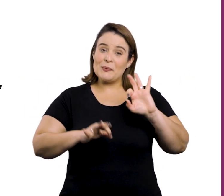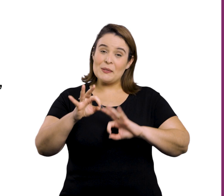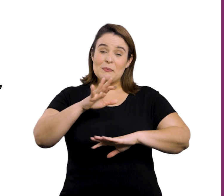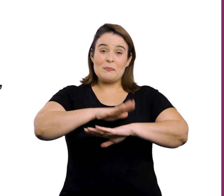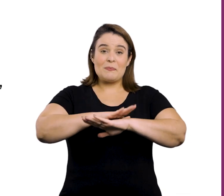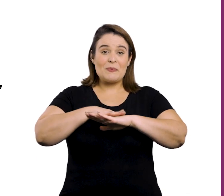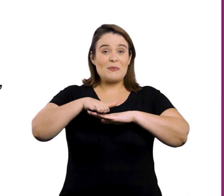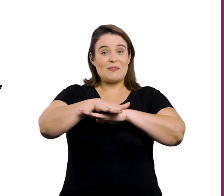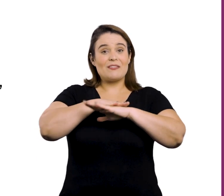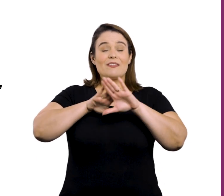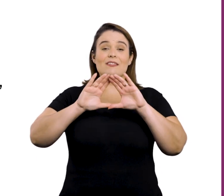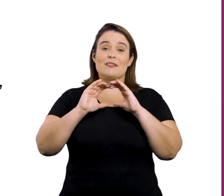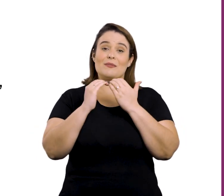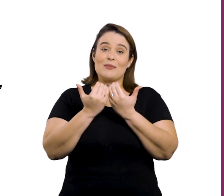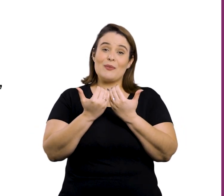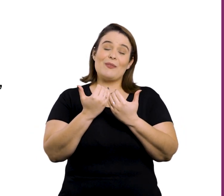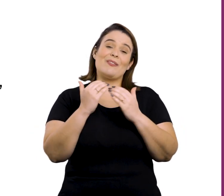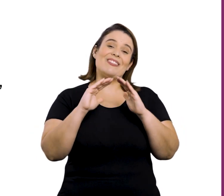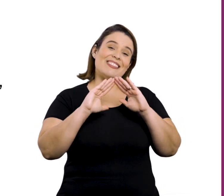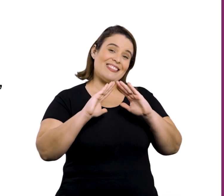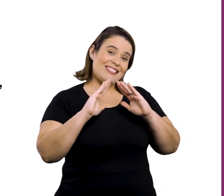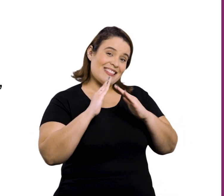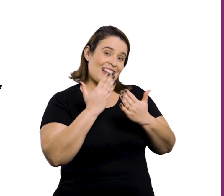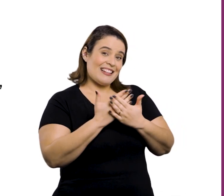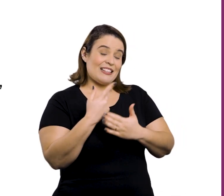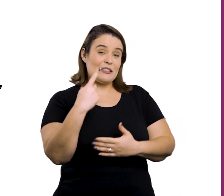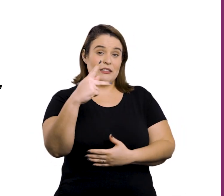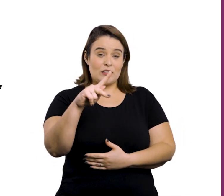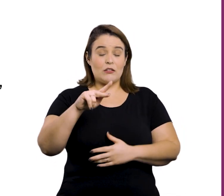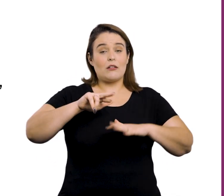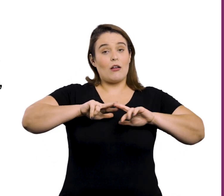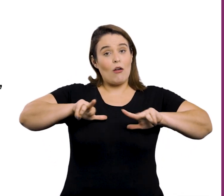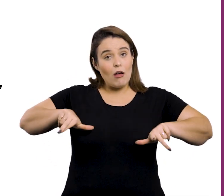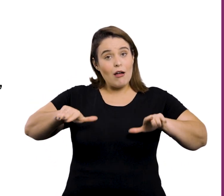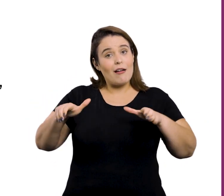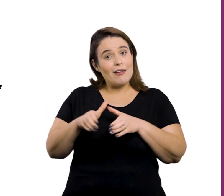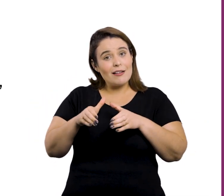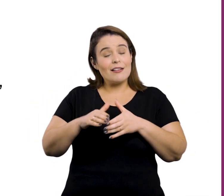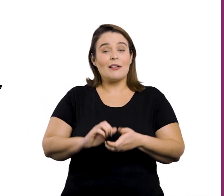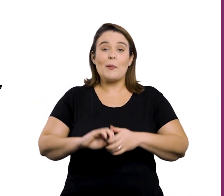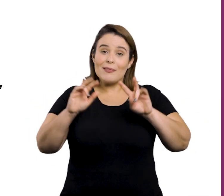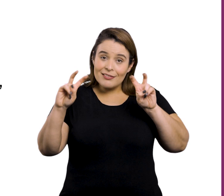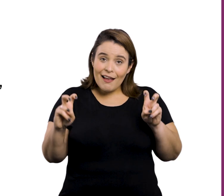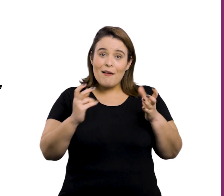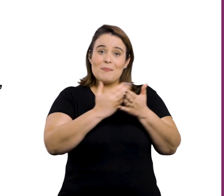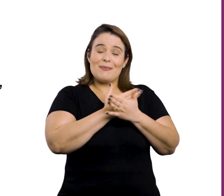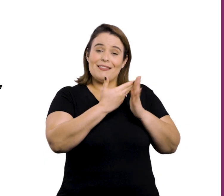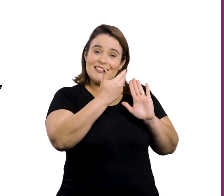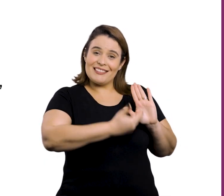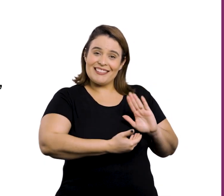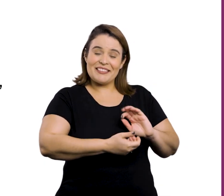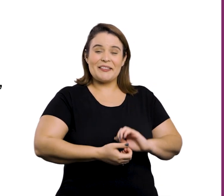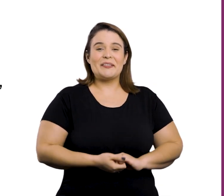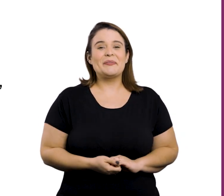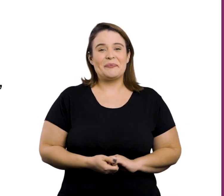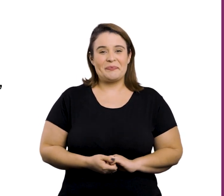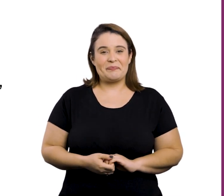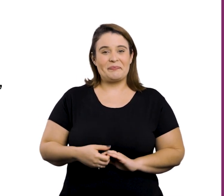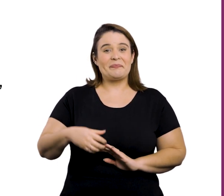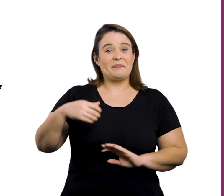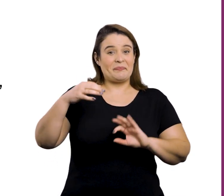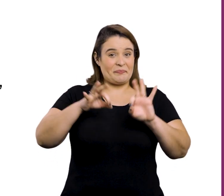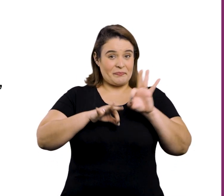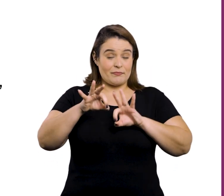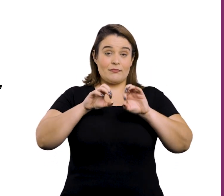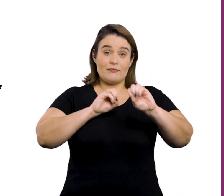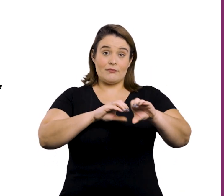momento para conversar na sua escola, comunidade, associação, coletivos, etc., sobre os temas deste manual, o